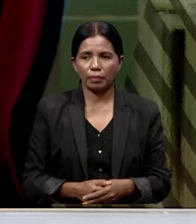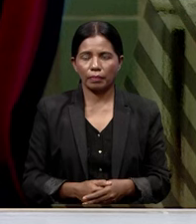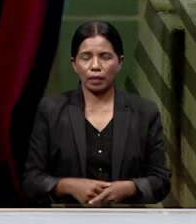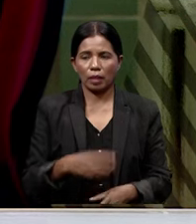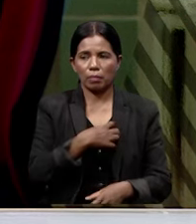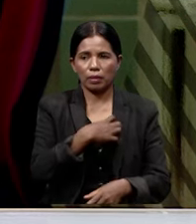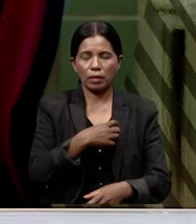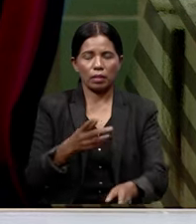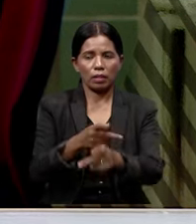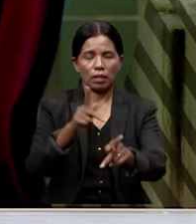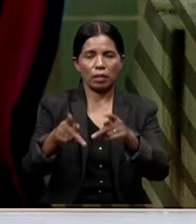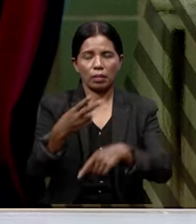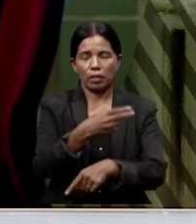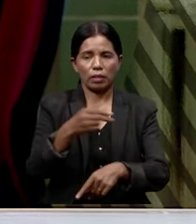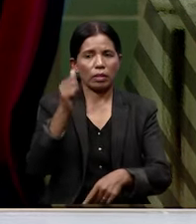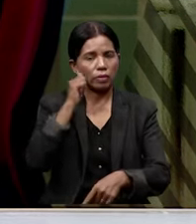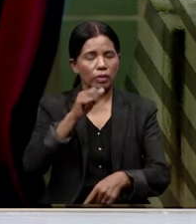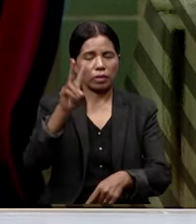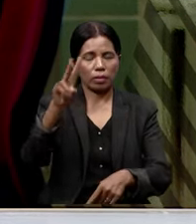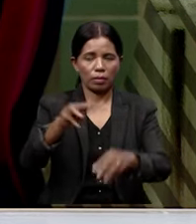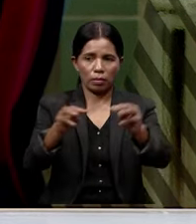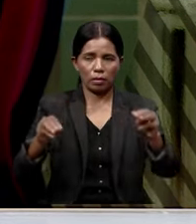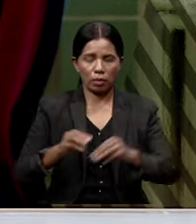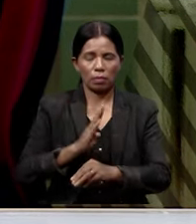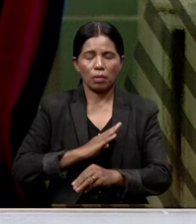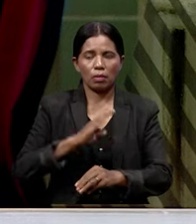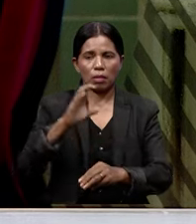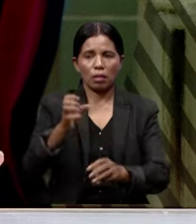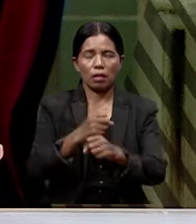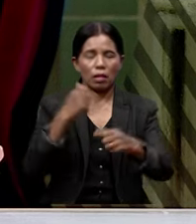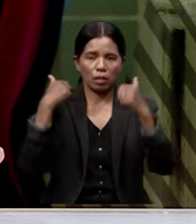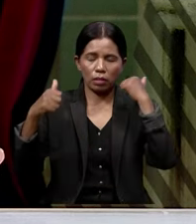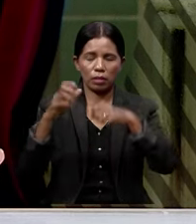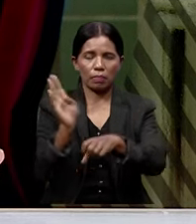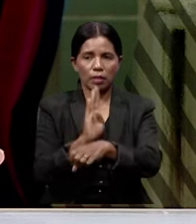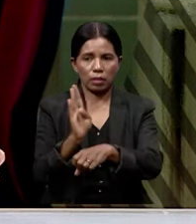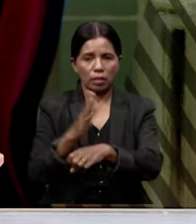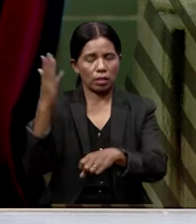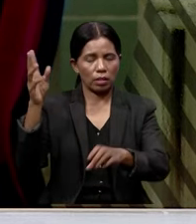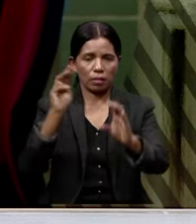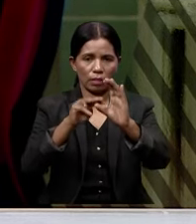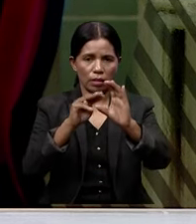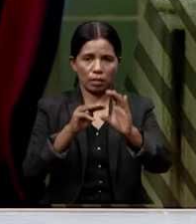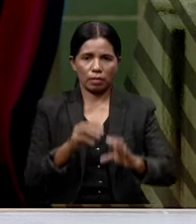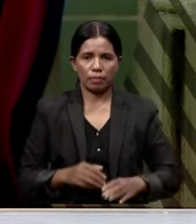Penetele asegura cidadão indonésio feto na rua e município Baucau, na behalo atividade negócio e a mercado.